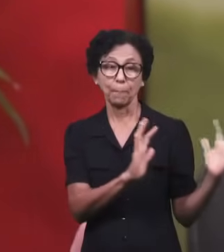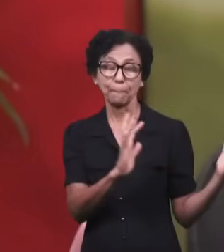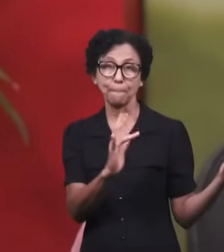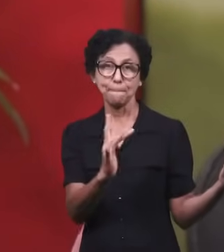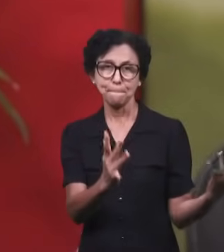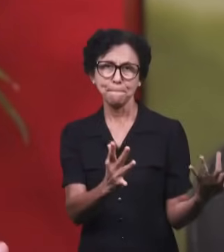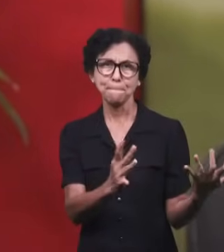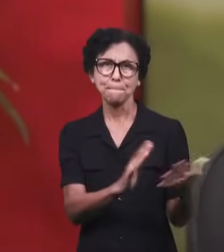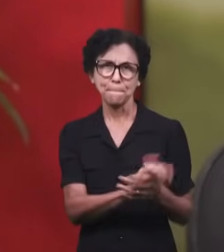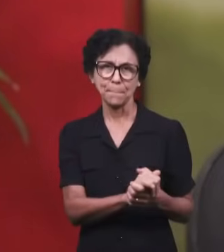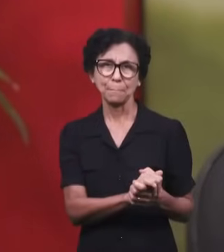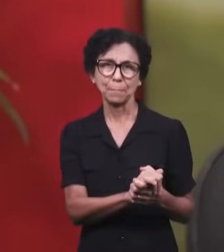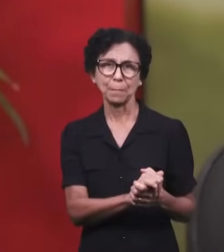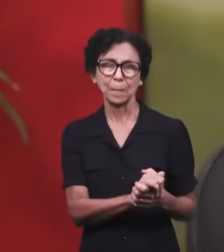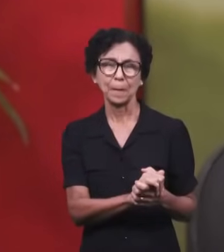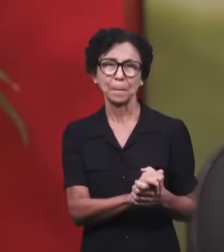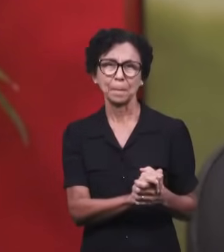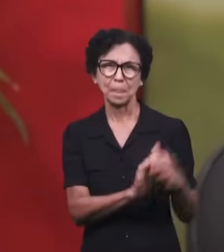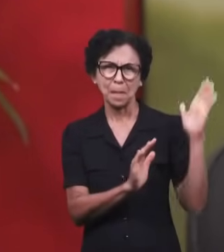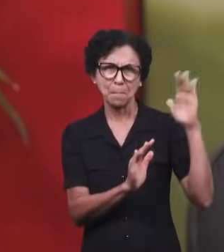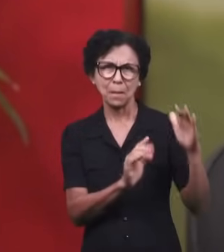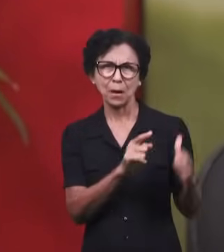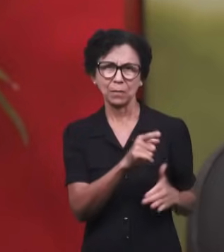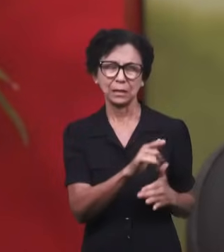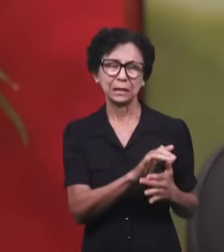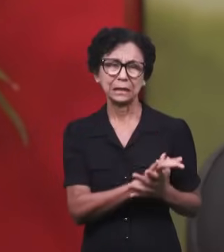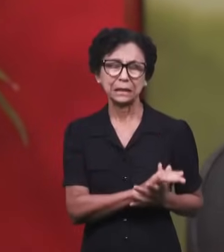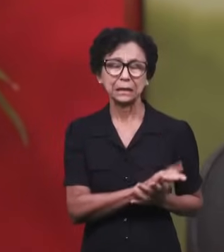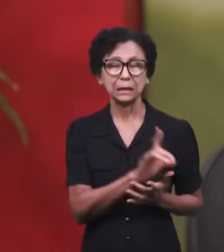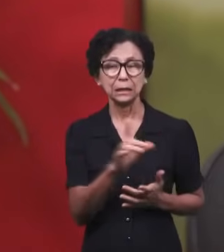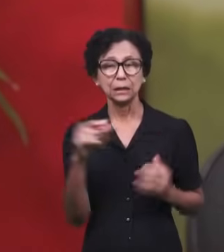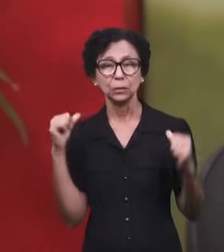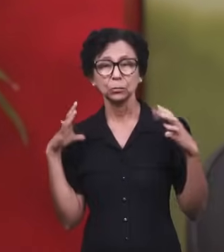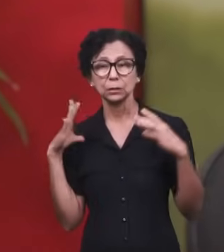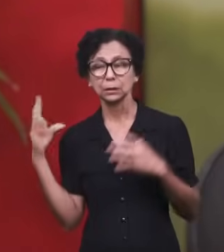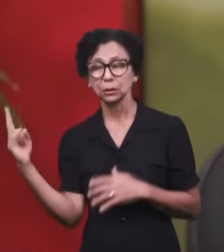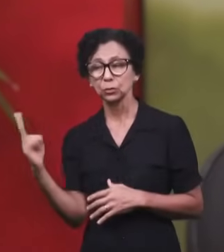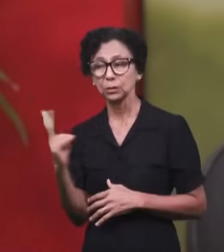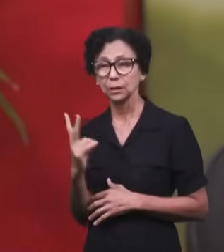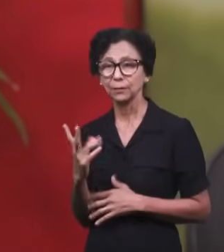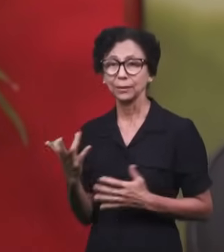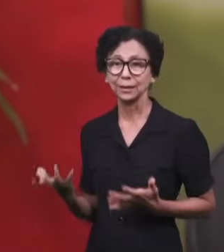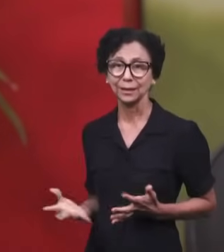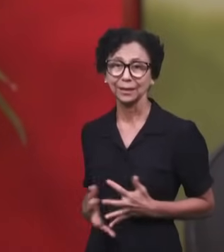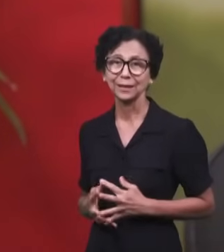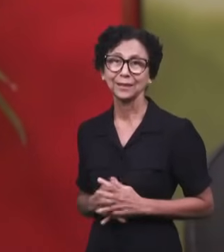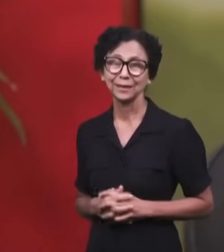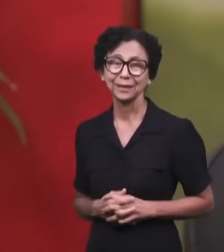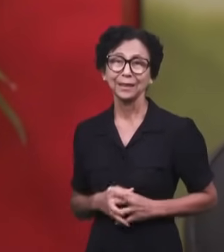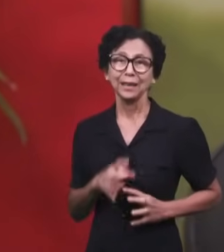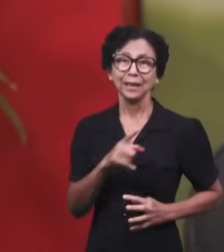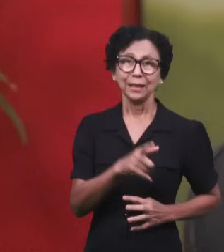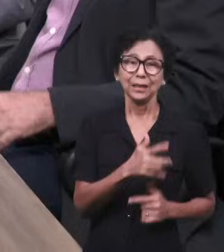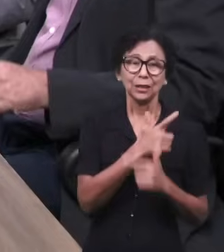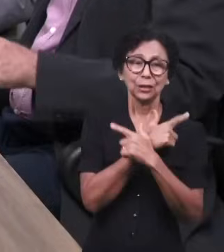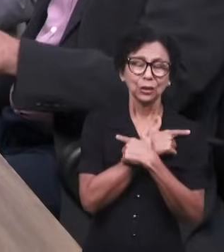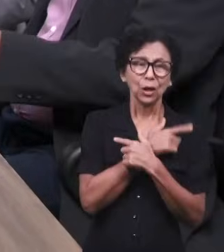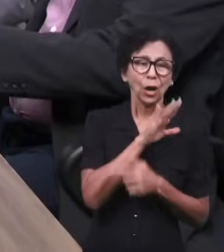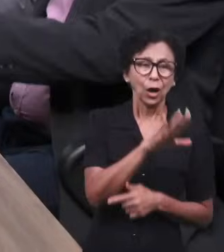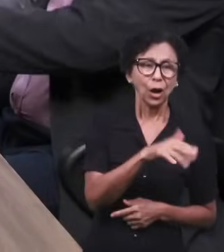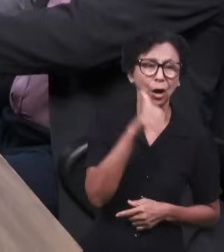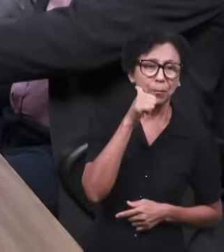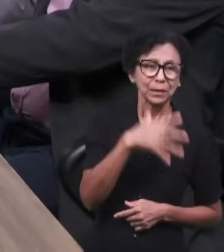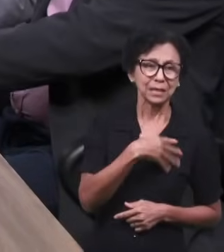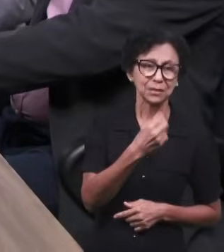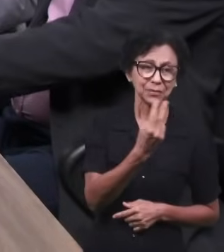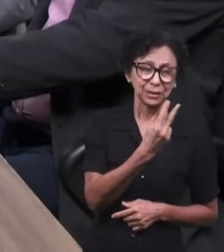há uma inversão de valores. Não era Ló que ia proteger os anjos. É os anjos que iam proteger. Não é você que vai